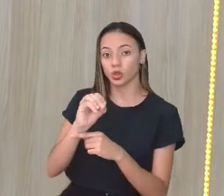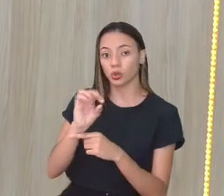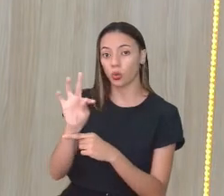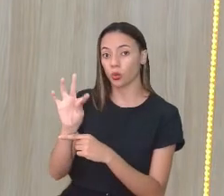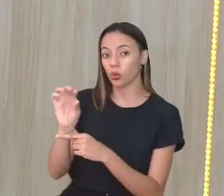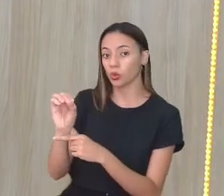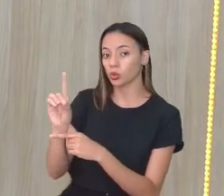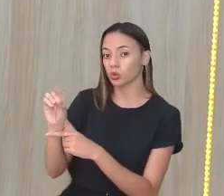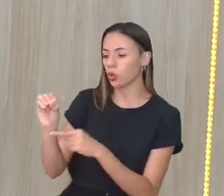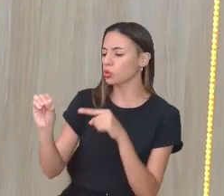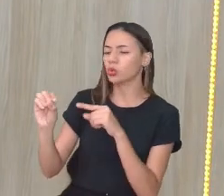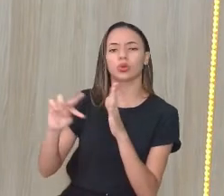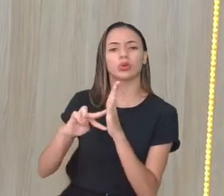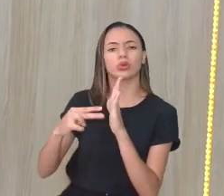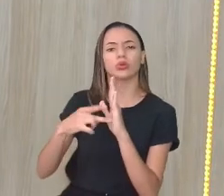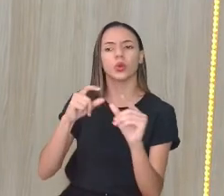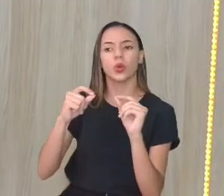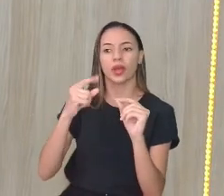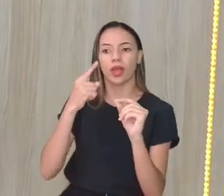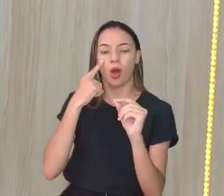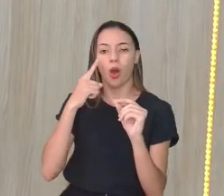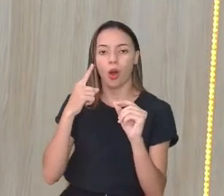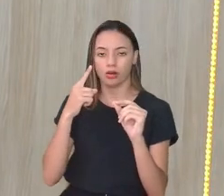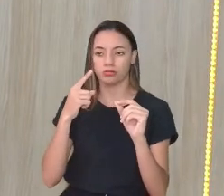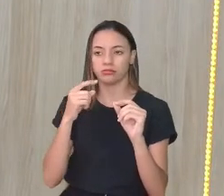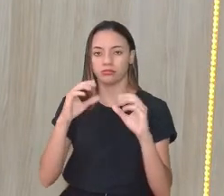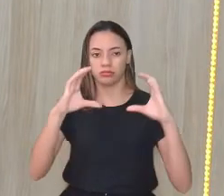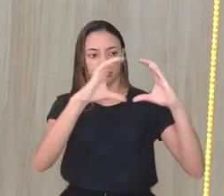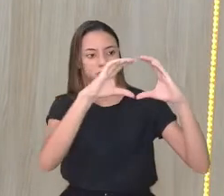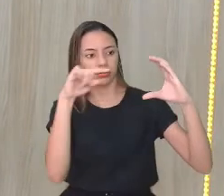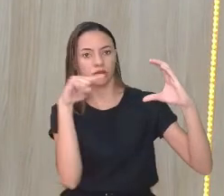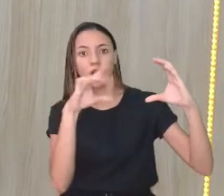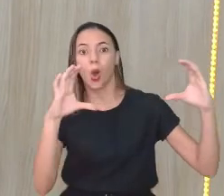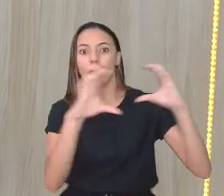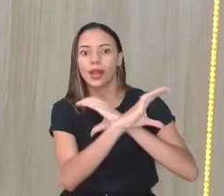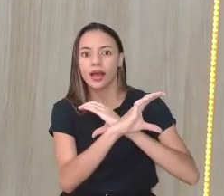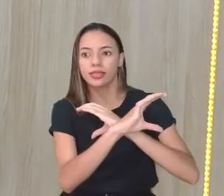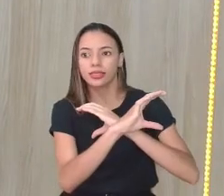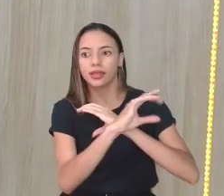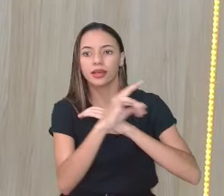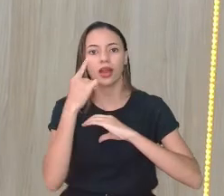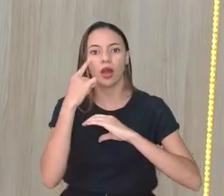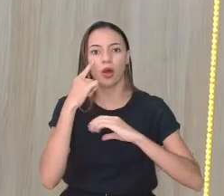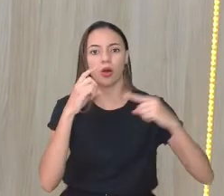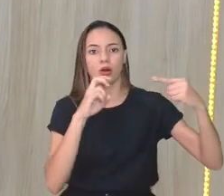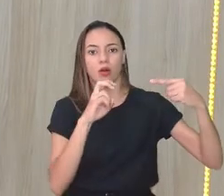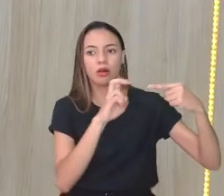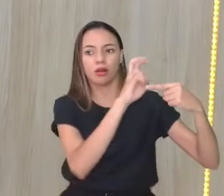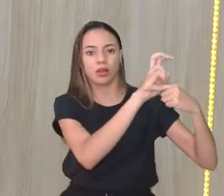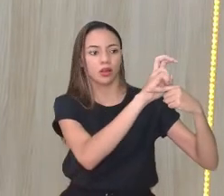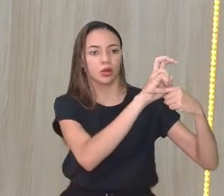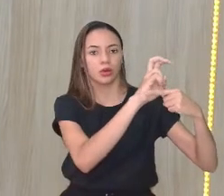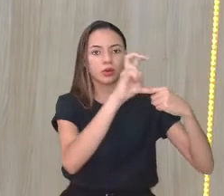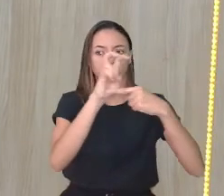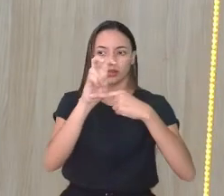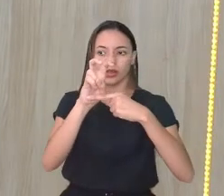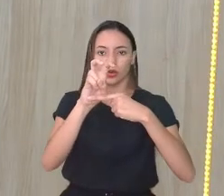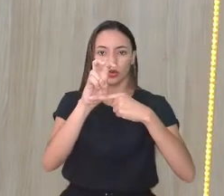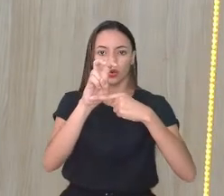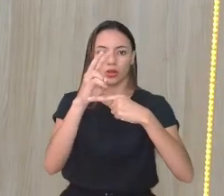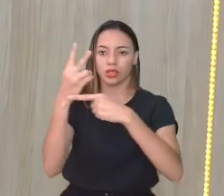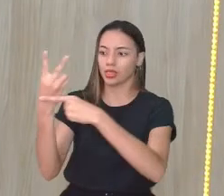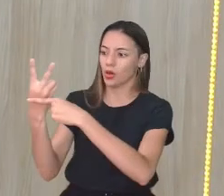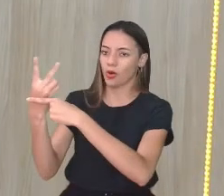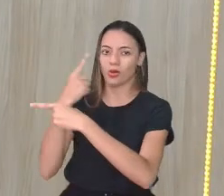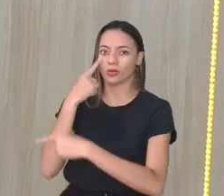estou pegando aqui, ó, uma parte desse todo. Uma parte desse todo. Uma